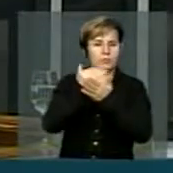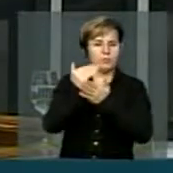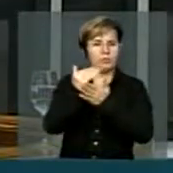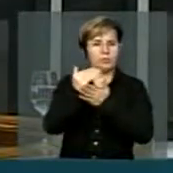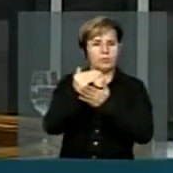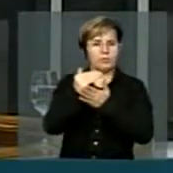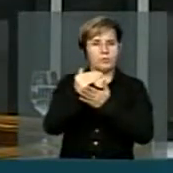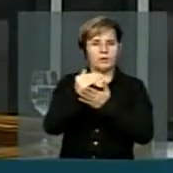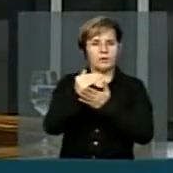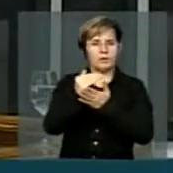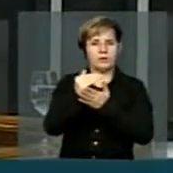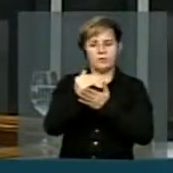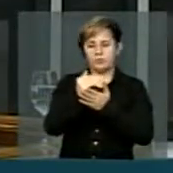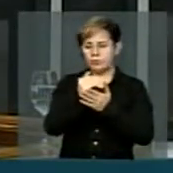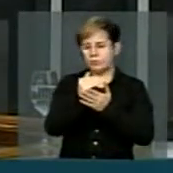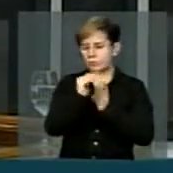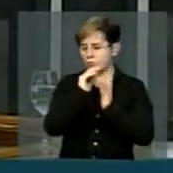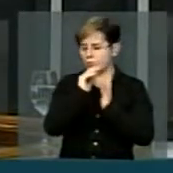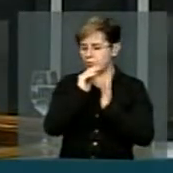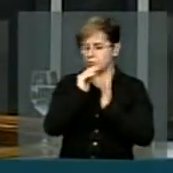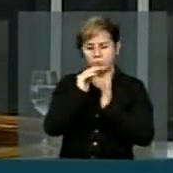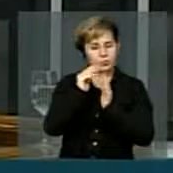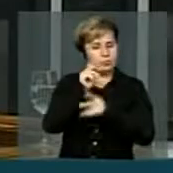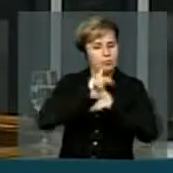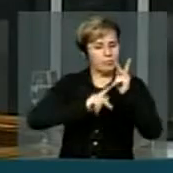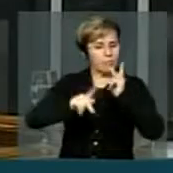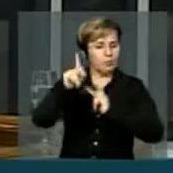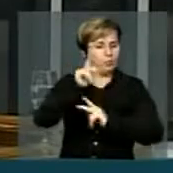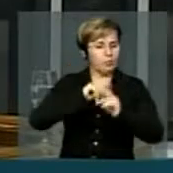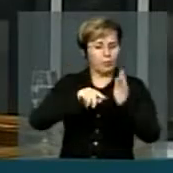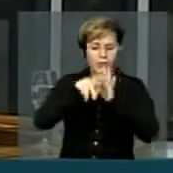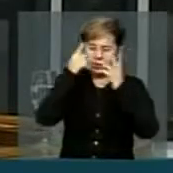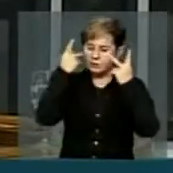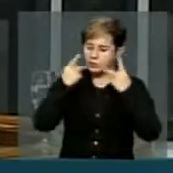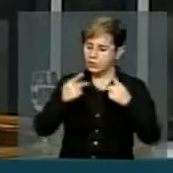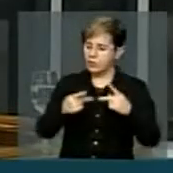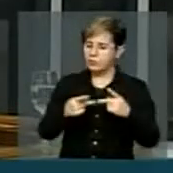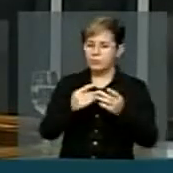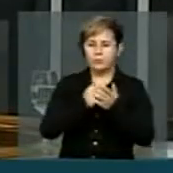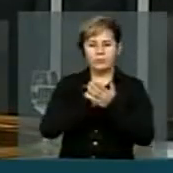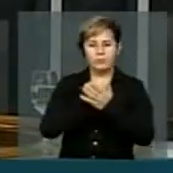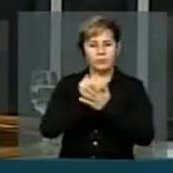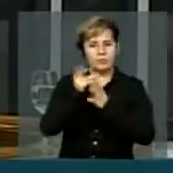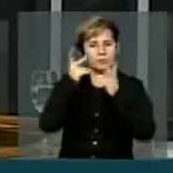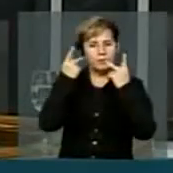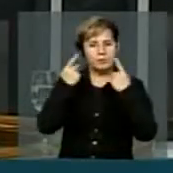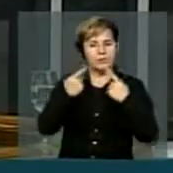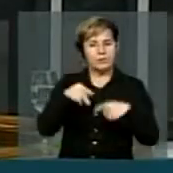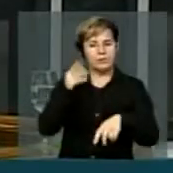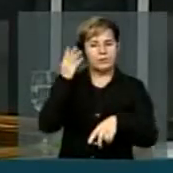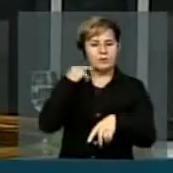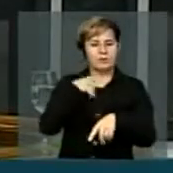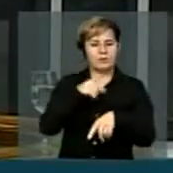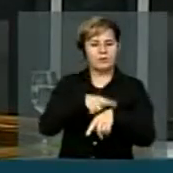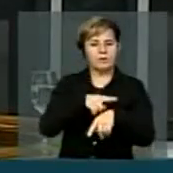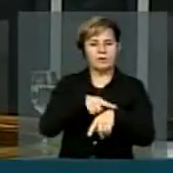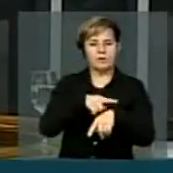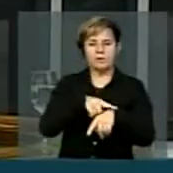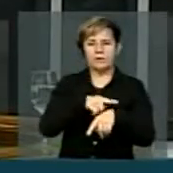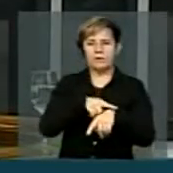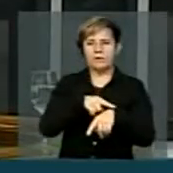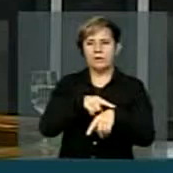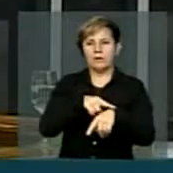das nossas civilizações, o início da espécie. Eu vou retroagir ainda muito mais, lá da época dos